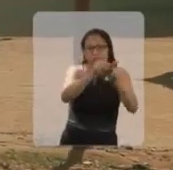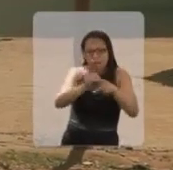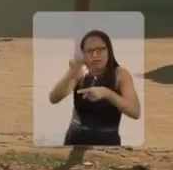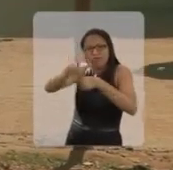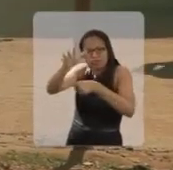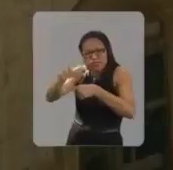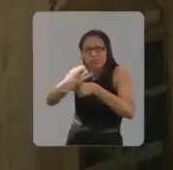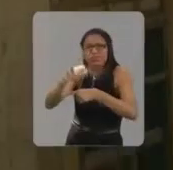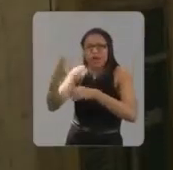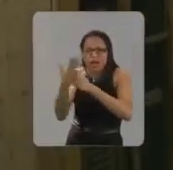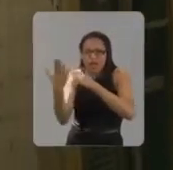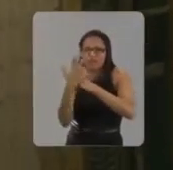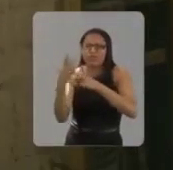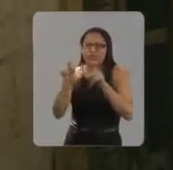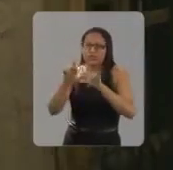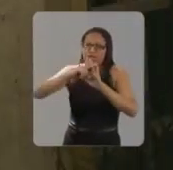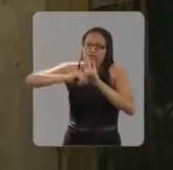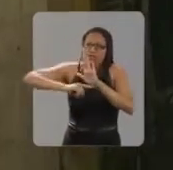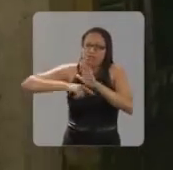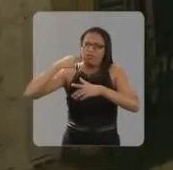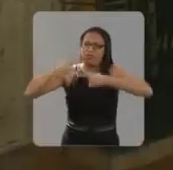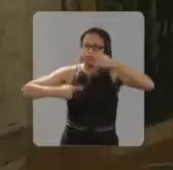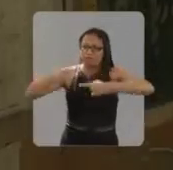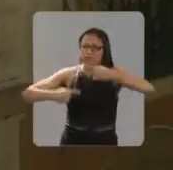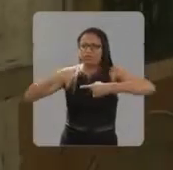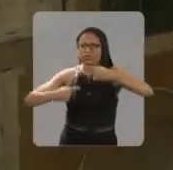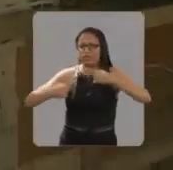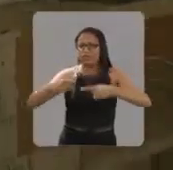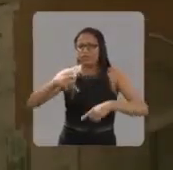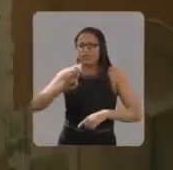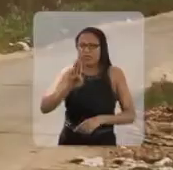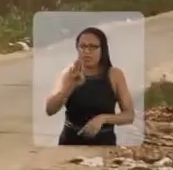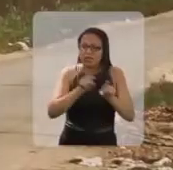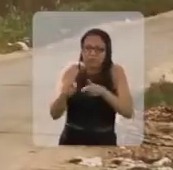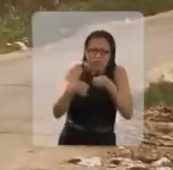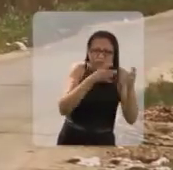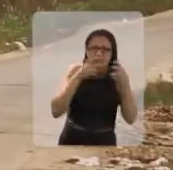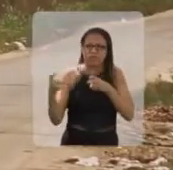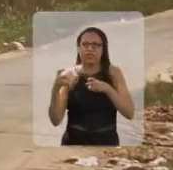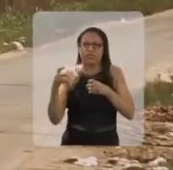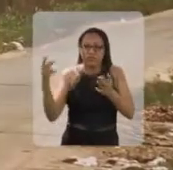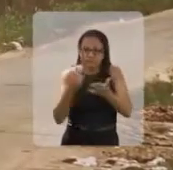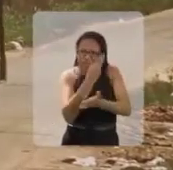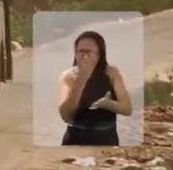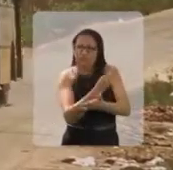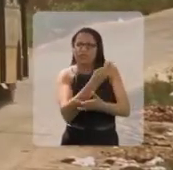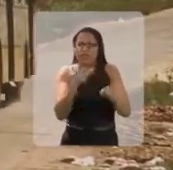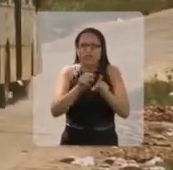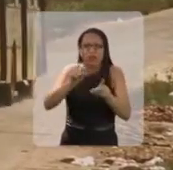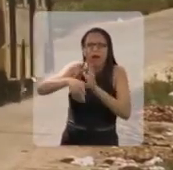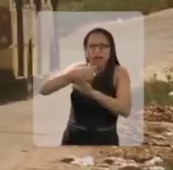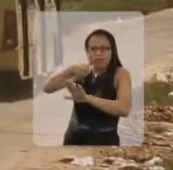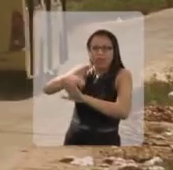benefícios proporcionados por uma política pública, já que será possível identificar falhas e desvios. O cidadão